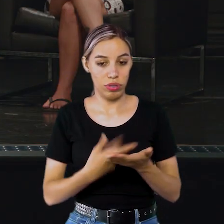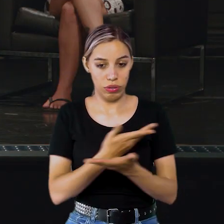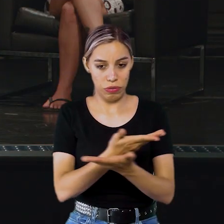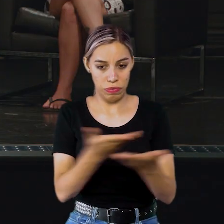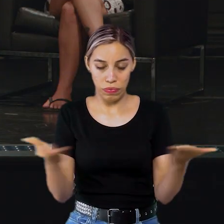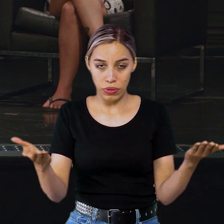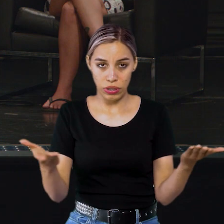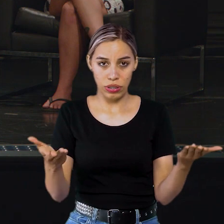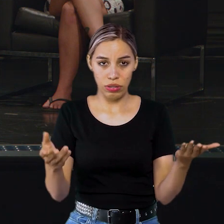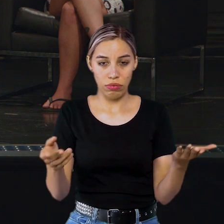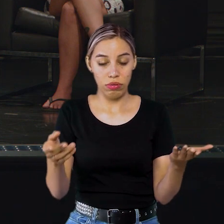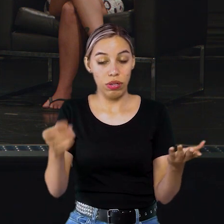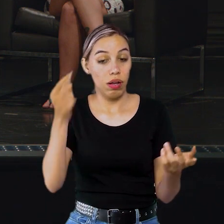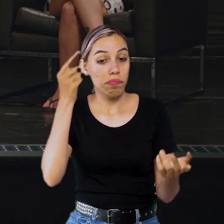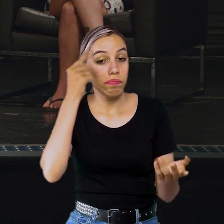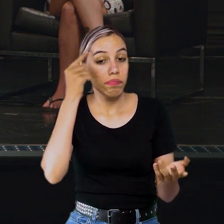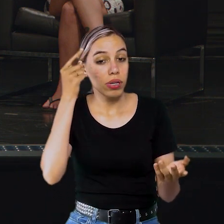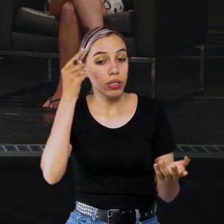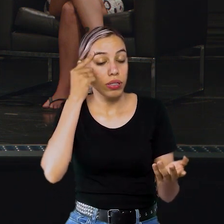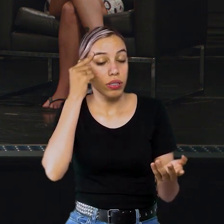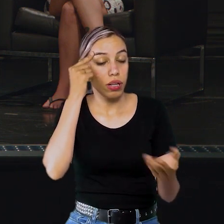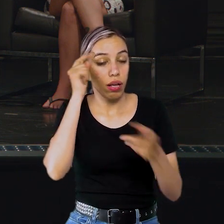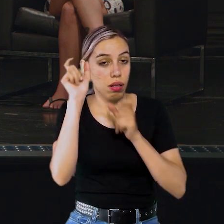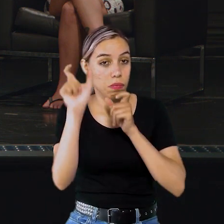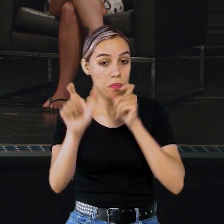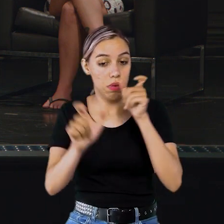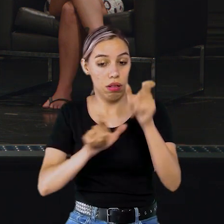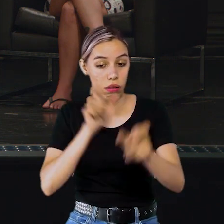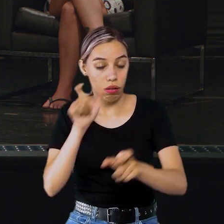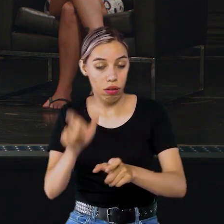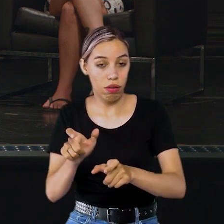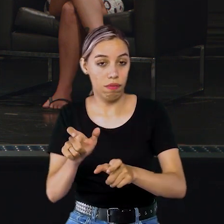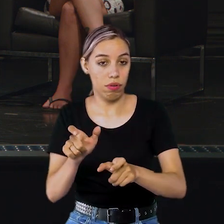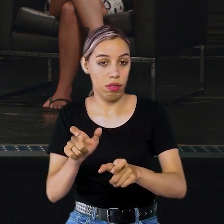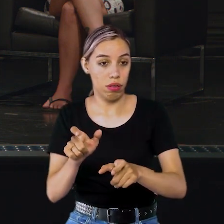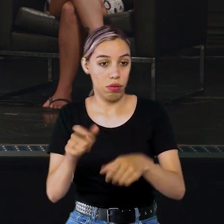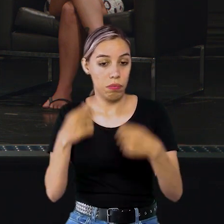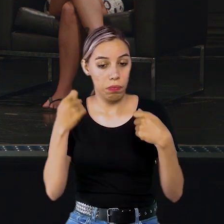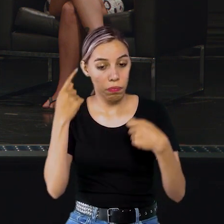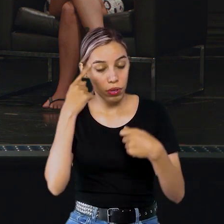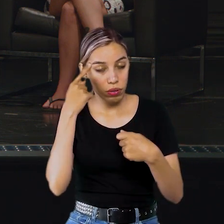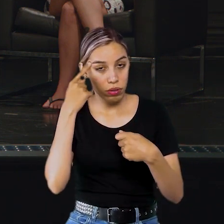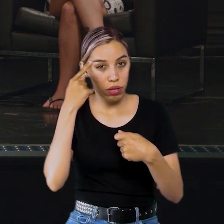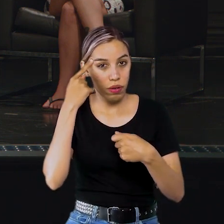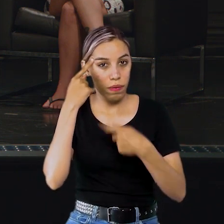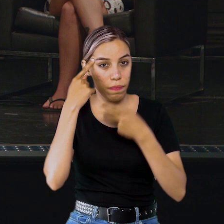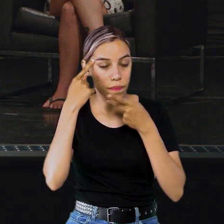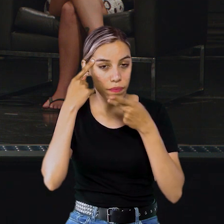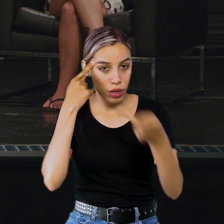nessa noite, a pensar as palavras. Pensar, falar e